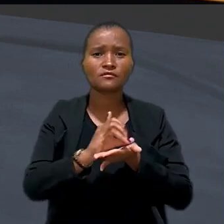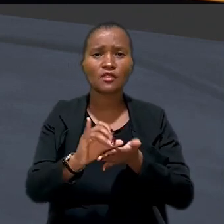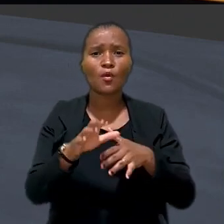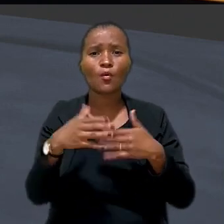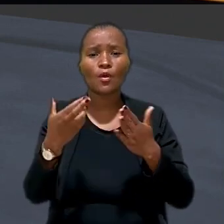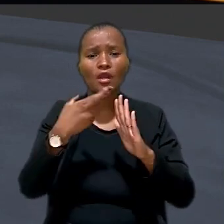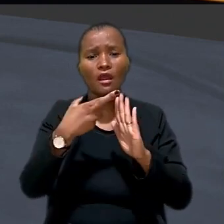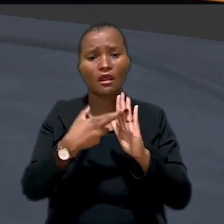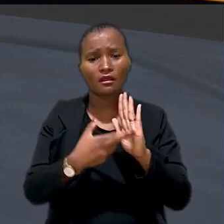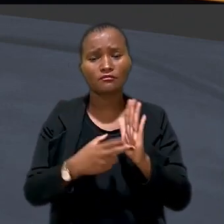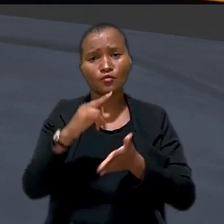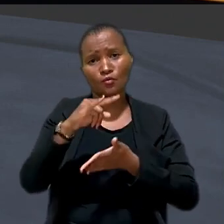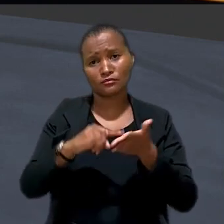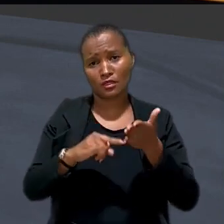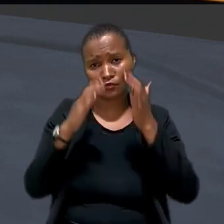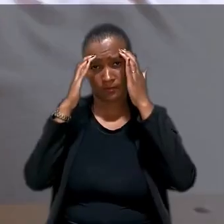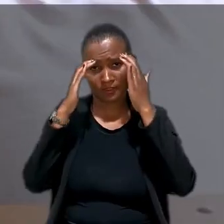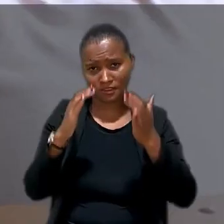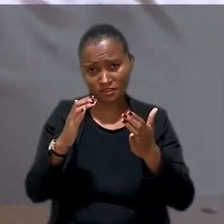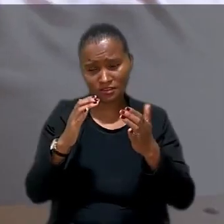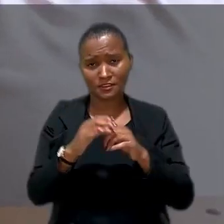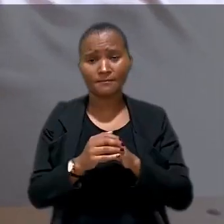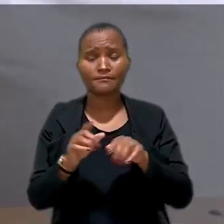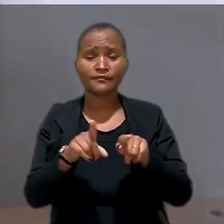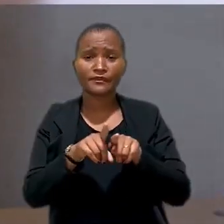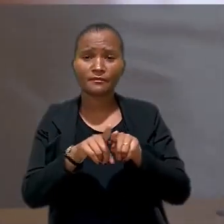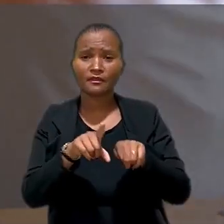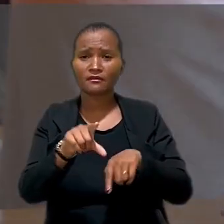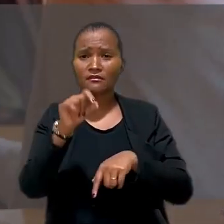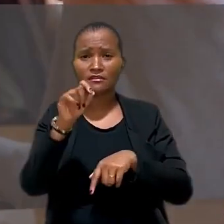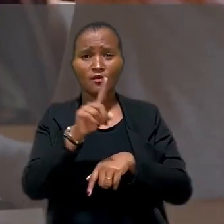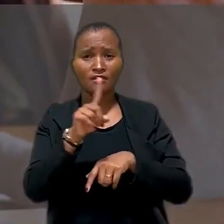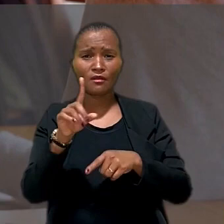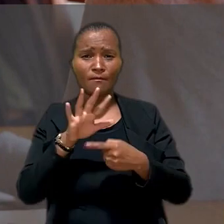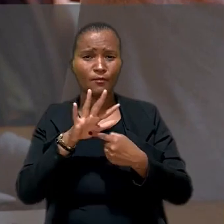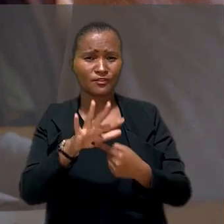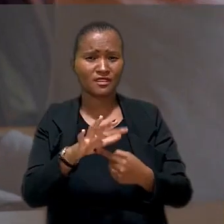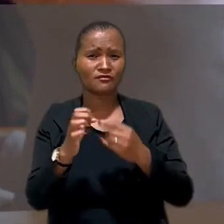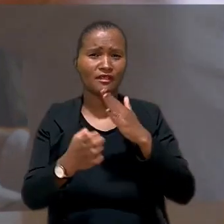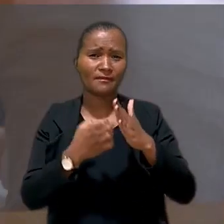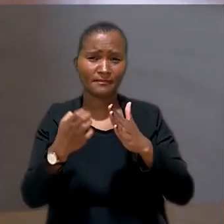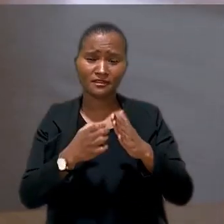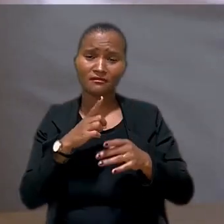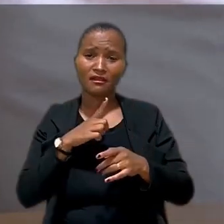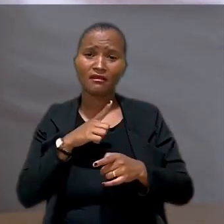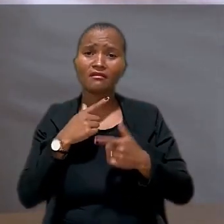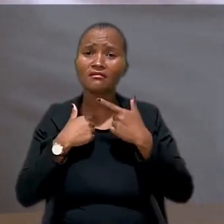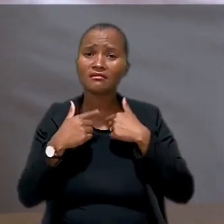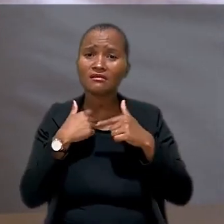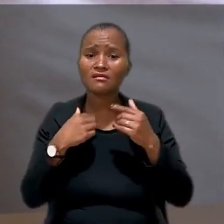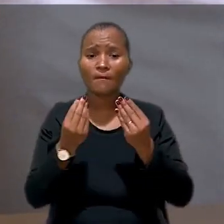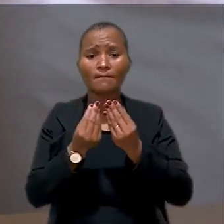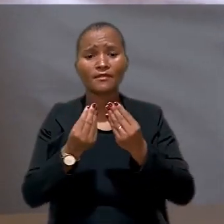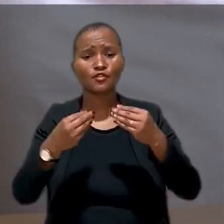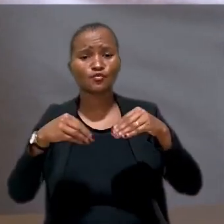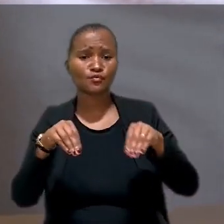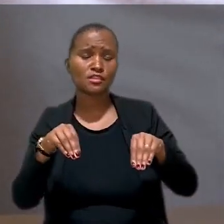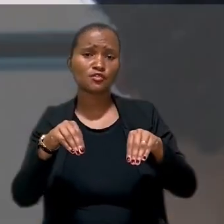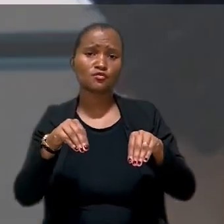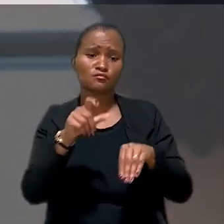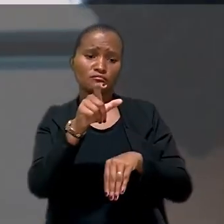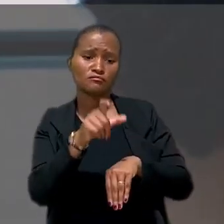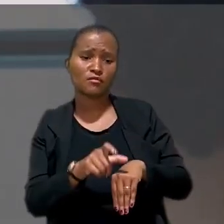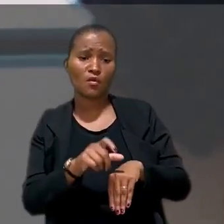regras contratuais foram cumpridas. Ainda conforme a decisão, não foi demonstrado que a empresa tenha a intenção de gerar